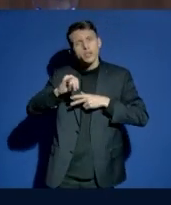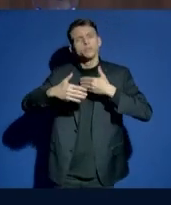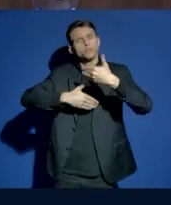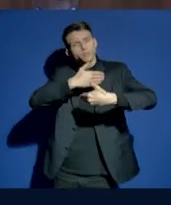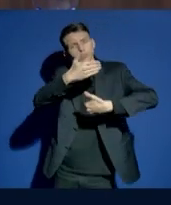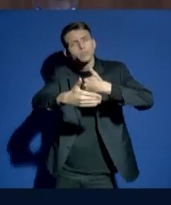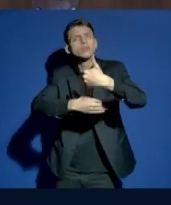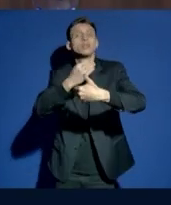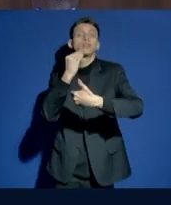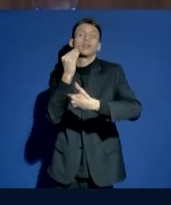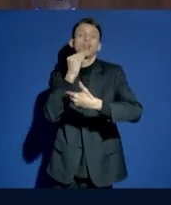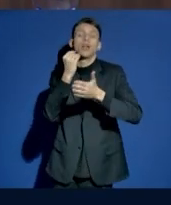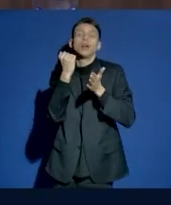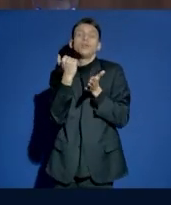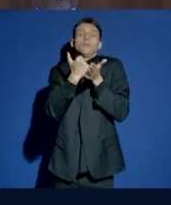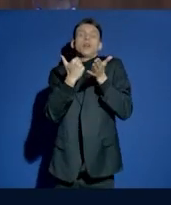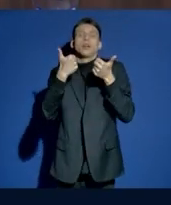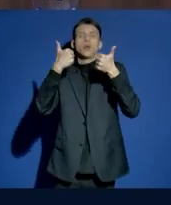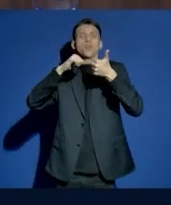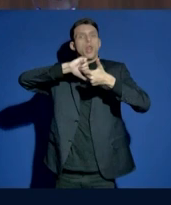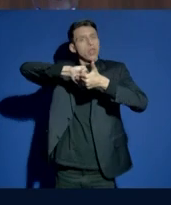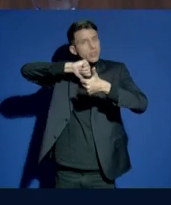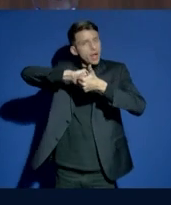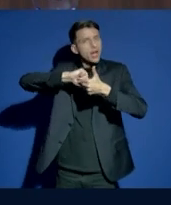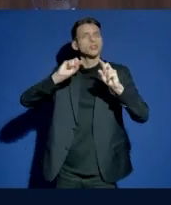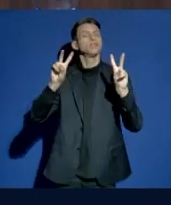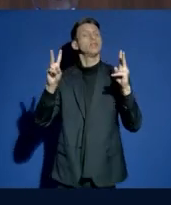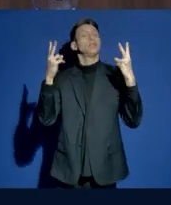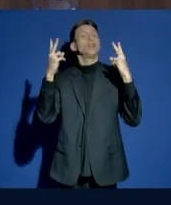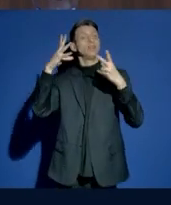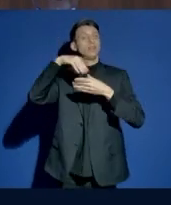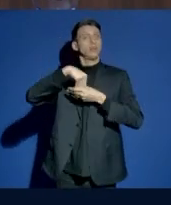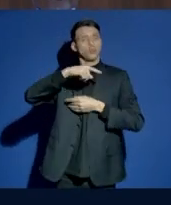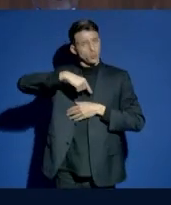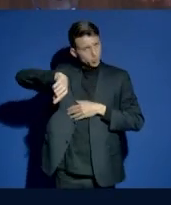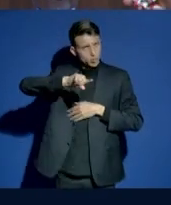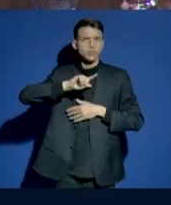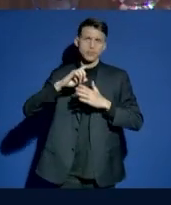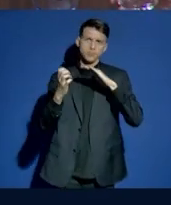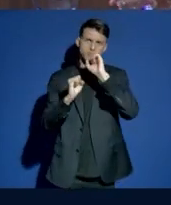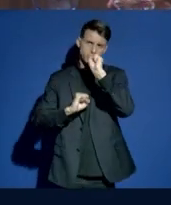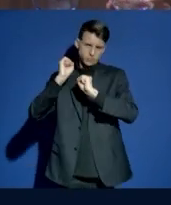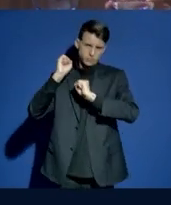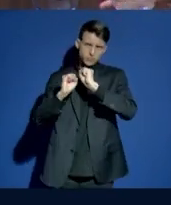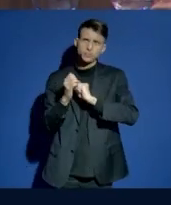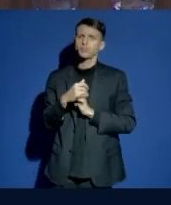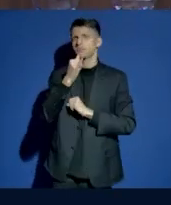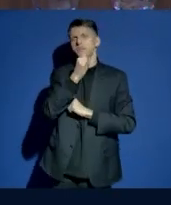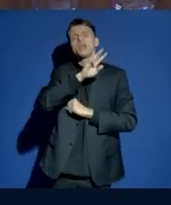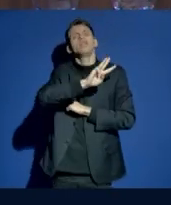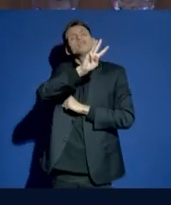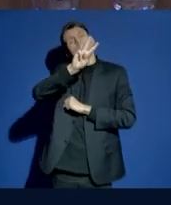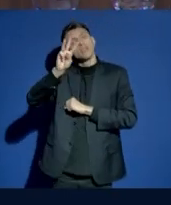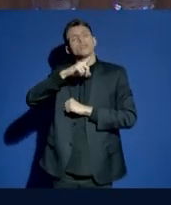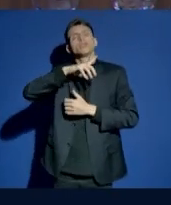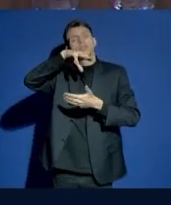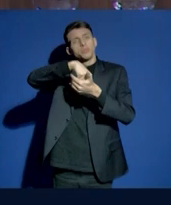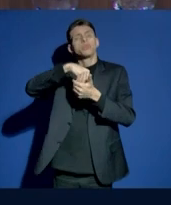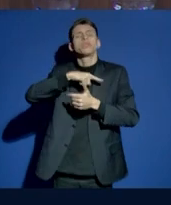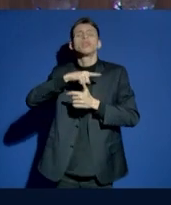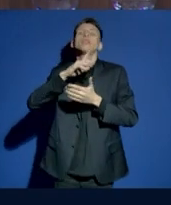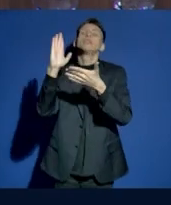de ter mais marca e produto de valor agregado no nosso portfólio. Tanto que a gente tem no nosso site uma divisão que a gente